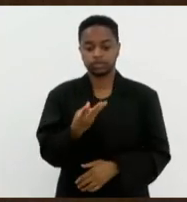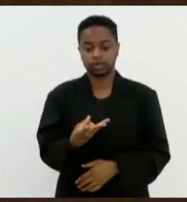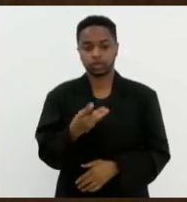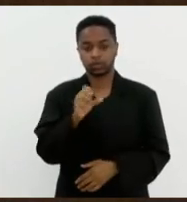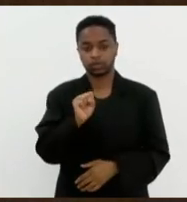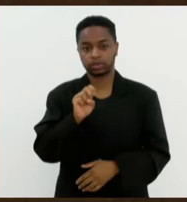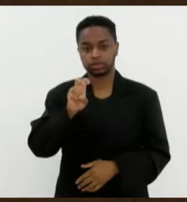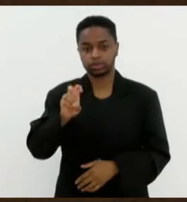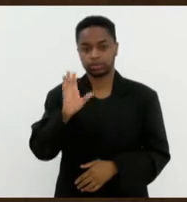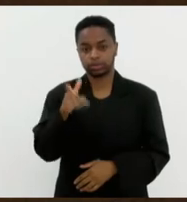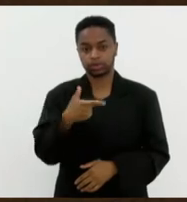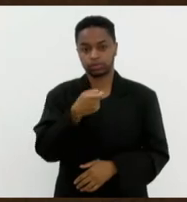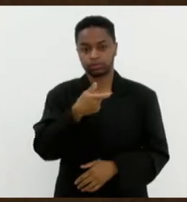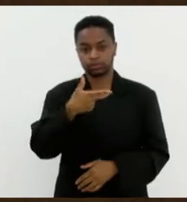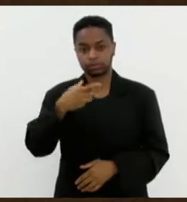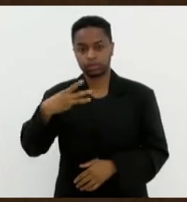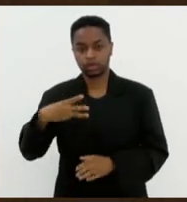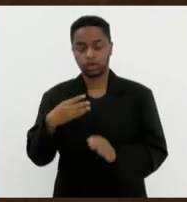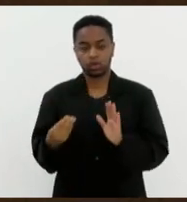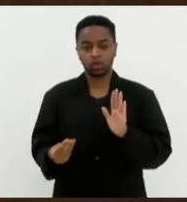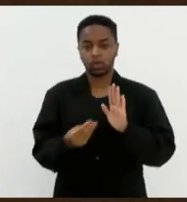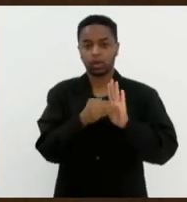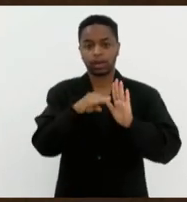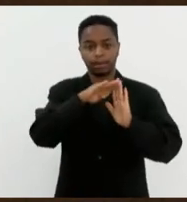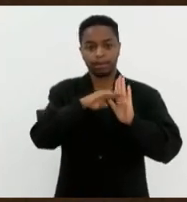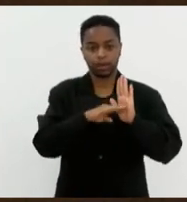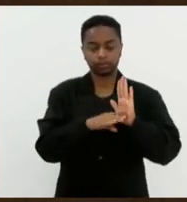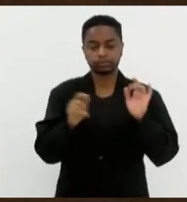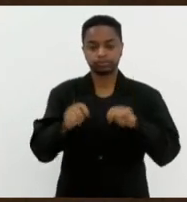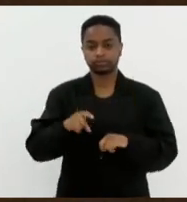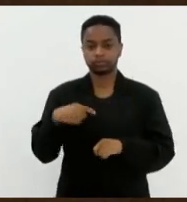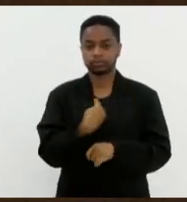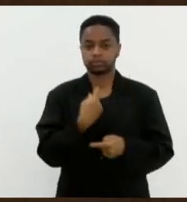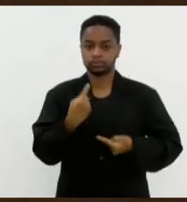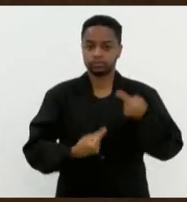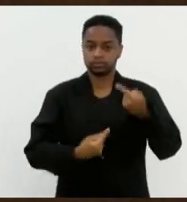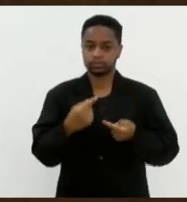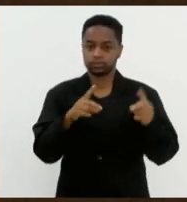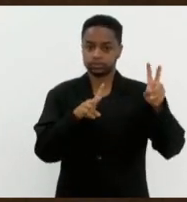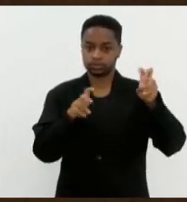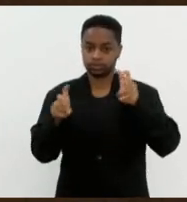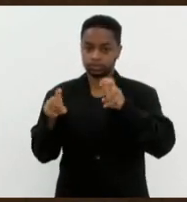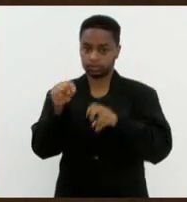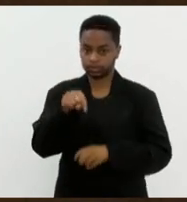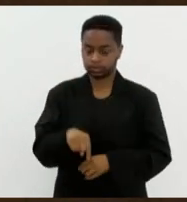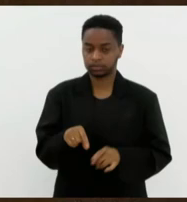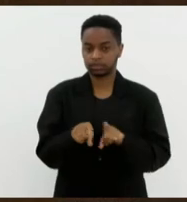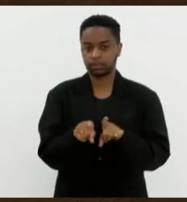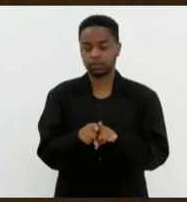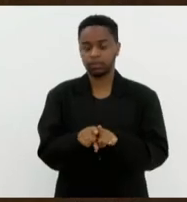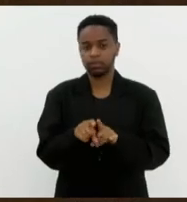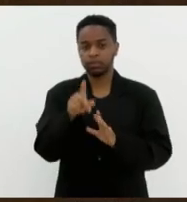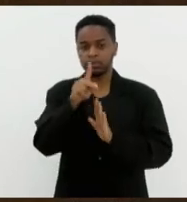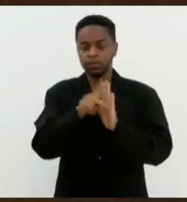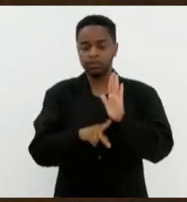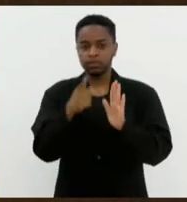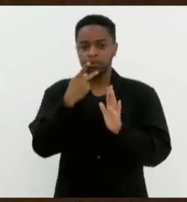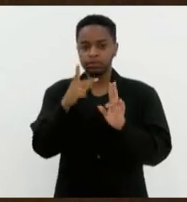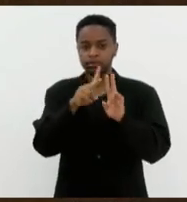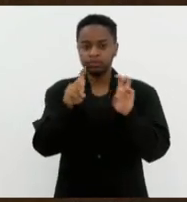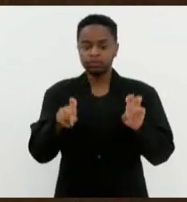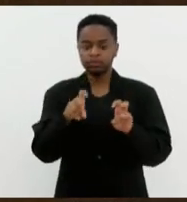2385/23 para a pauta desta casa, para que possamos discutir essa matéria aqui. Projeto esse que fala do